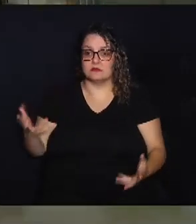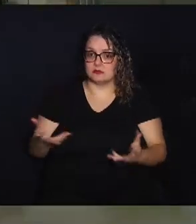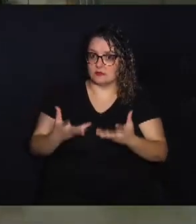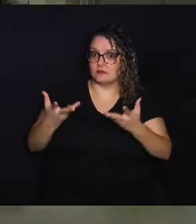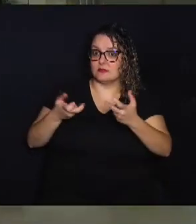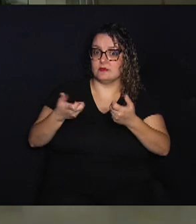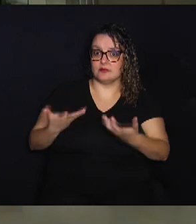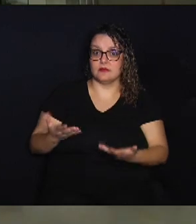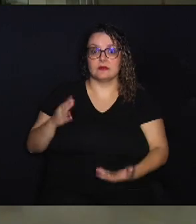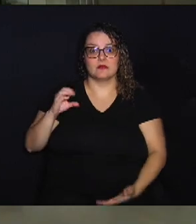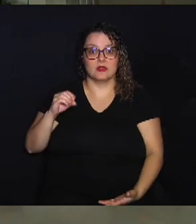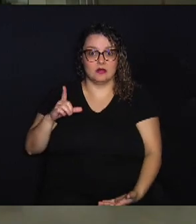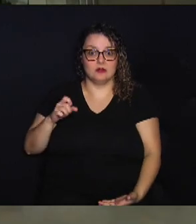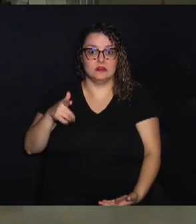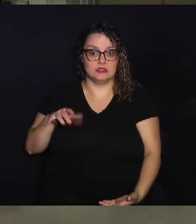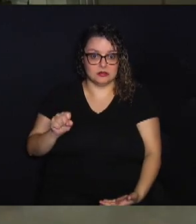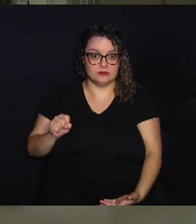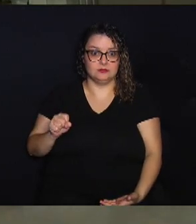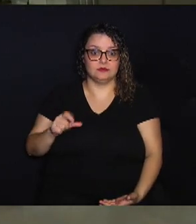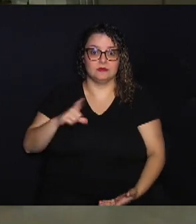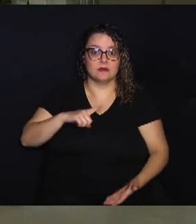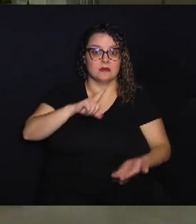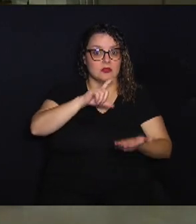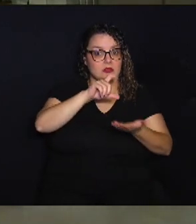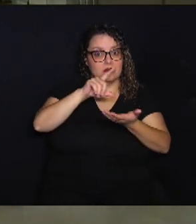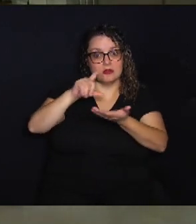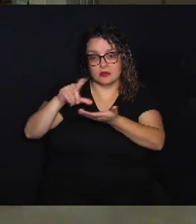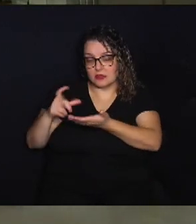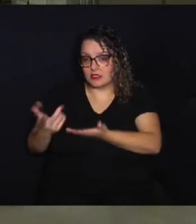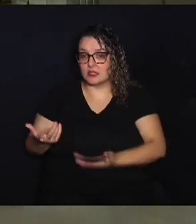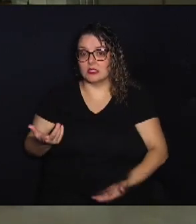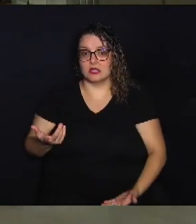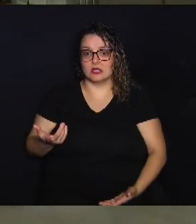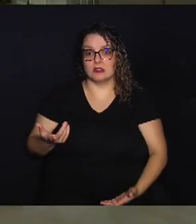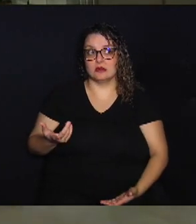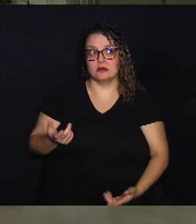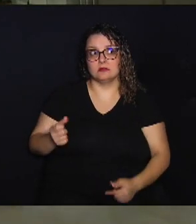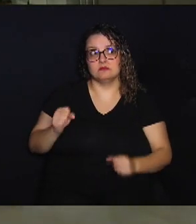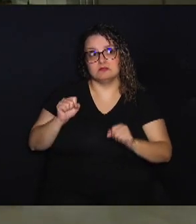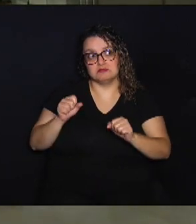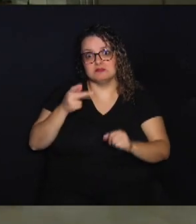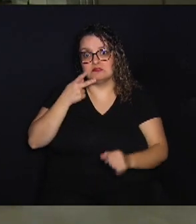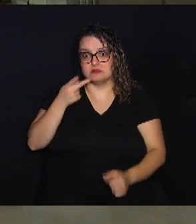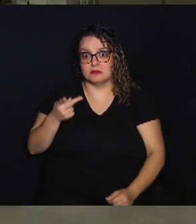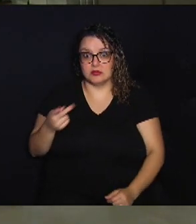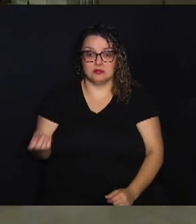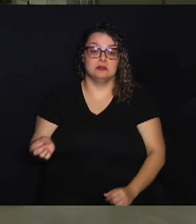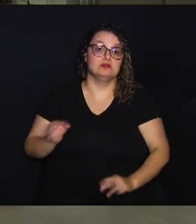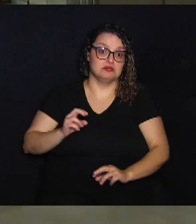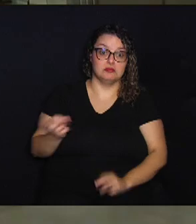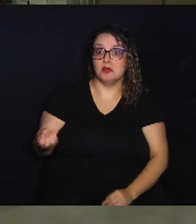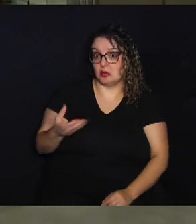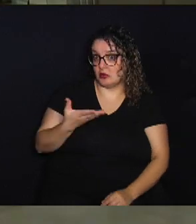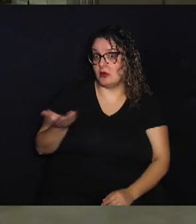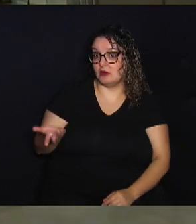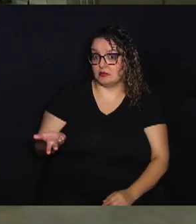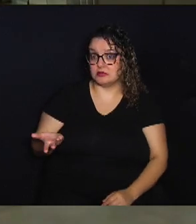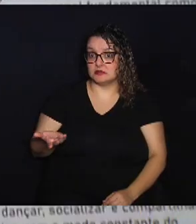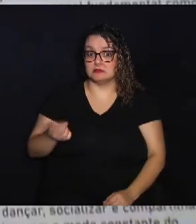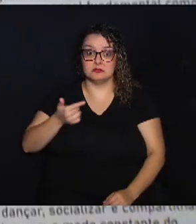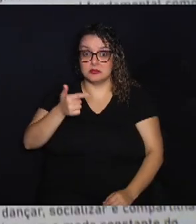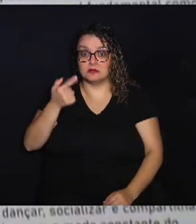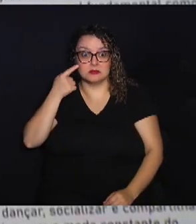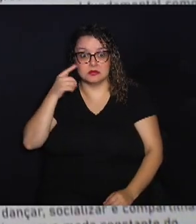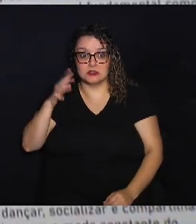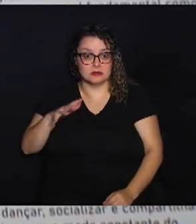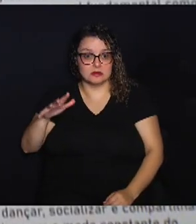na coleção, né? Ela tinha fotografias, posso dizer até inéditas, né? Que a gente acabava nem tendo no nosso